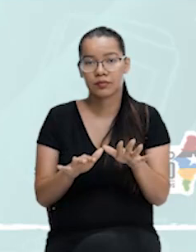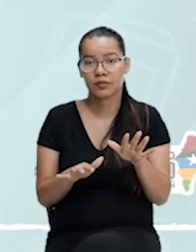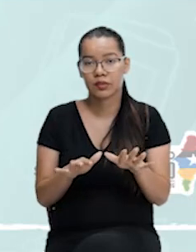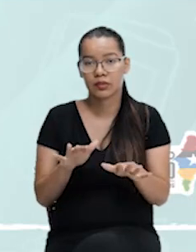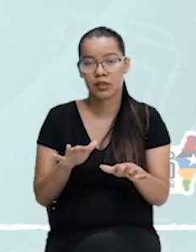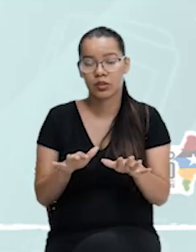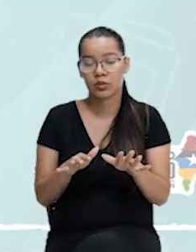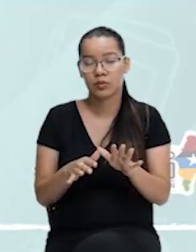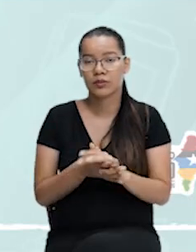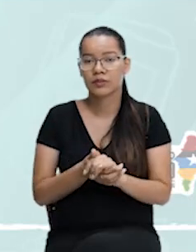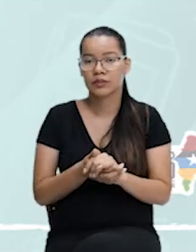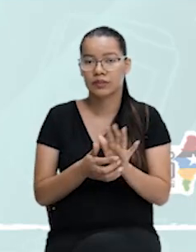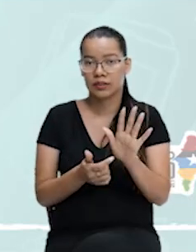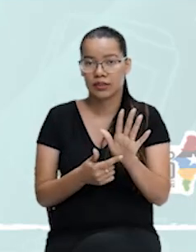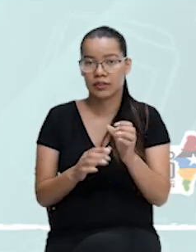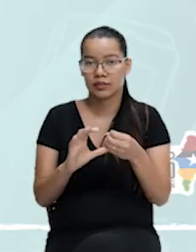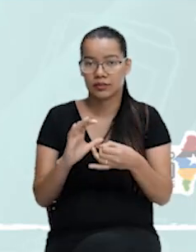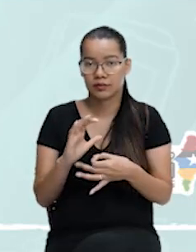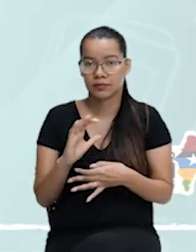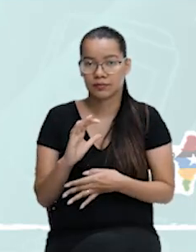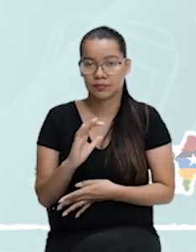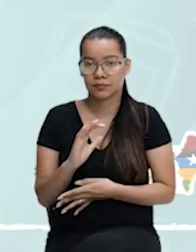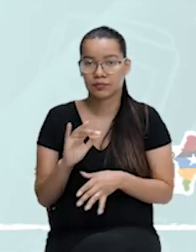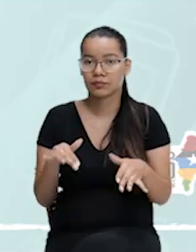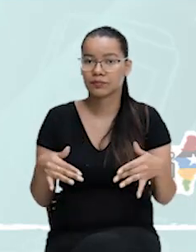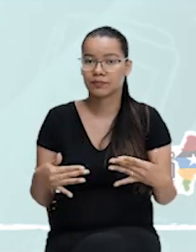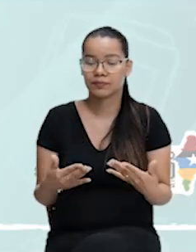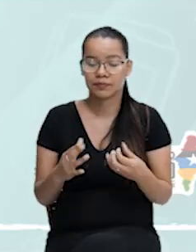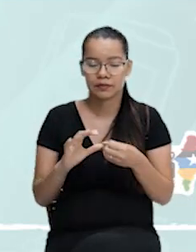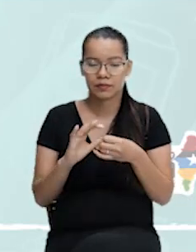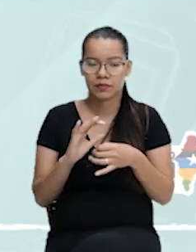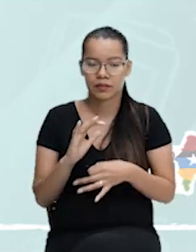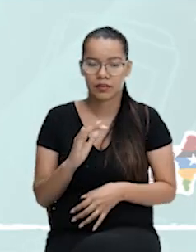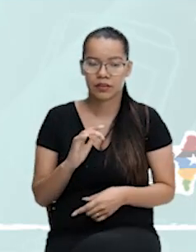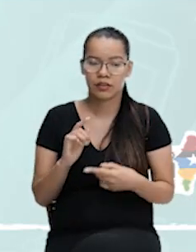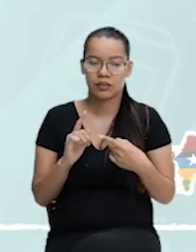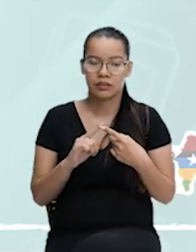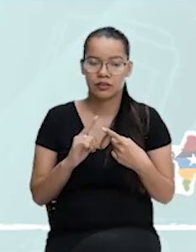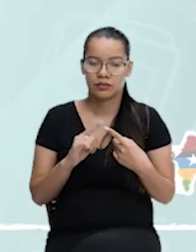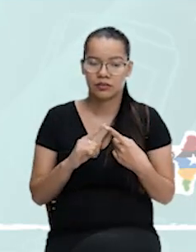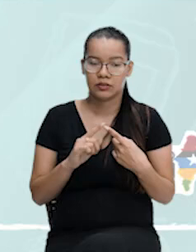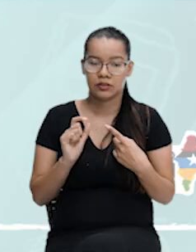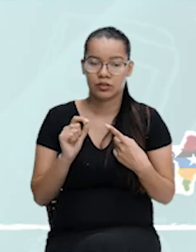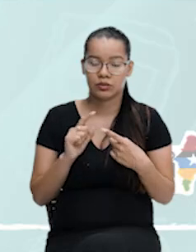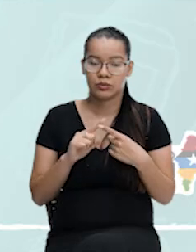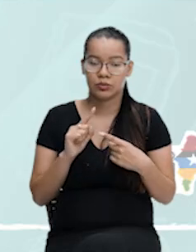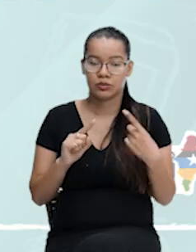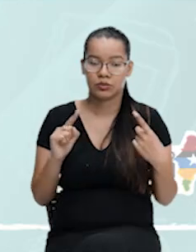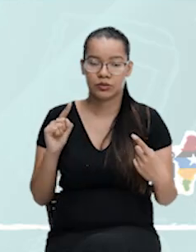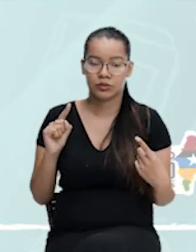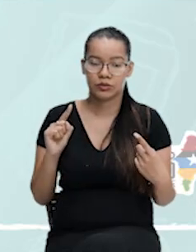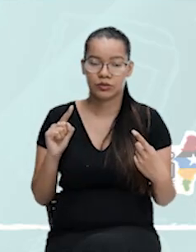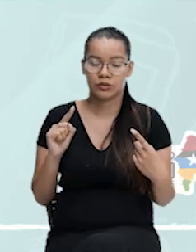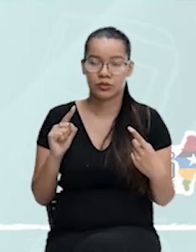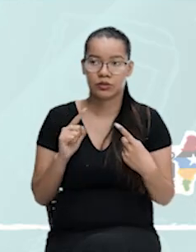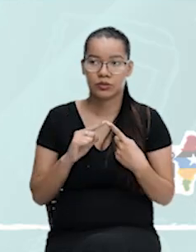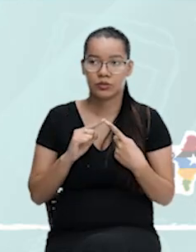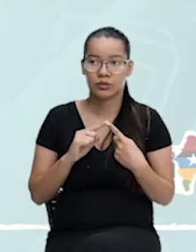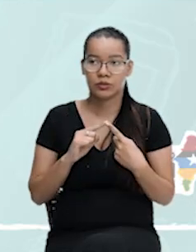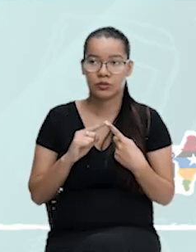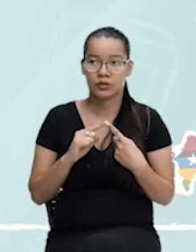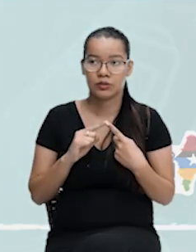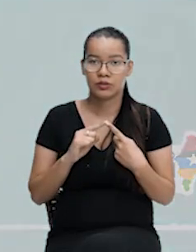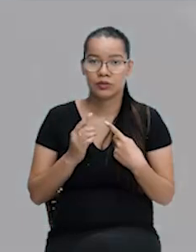ou algumas dessas características. Quais são elas, turma? Ó, que o produto seja, pelo menos um dos